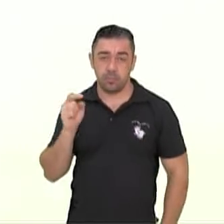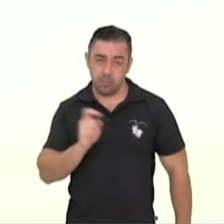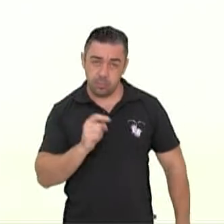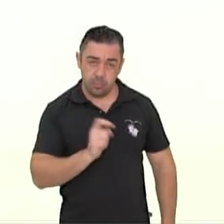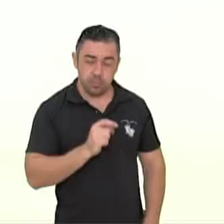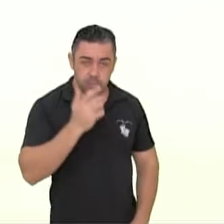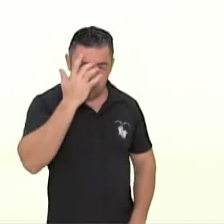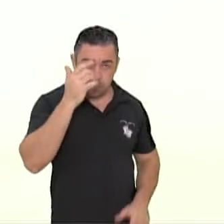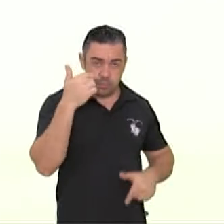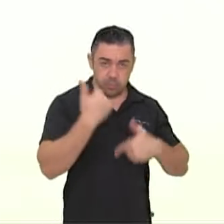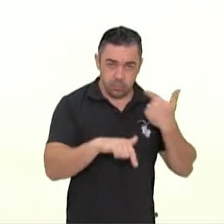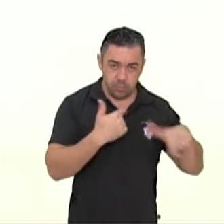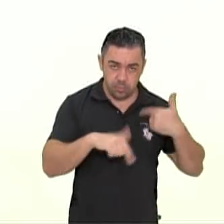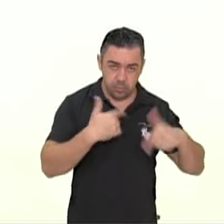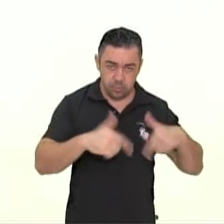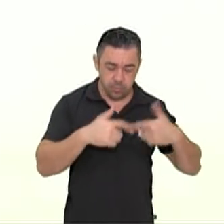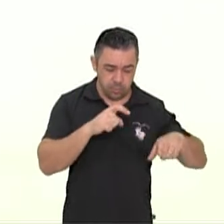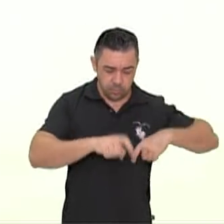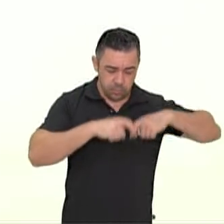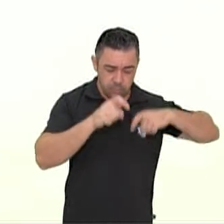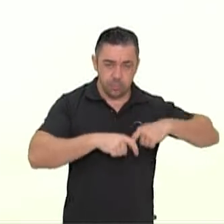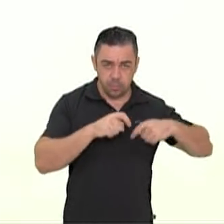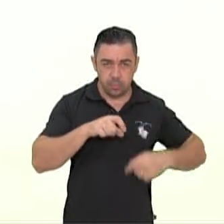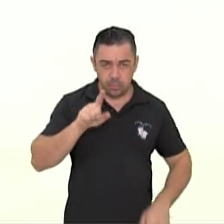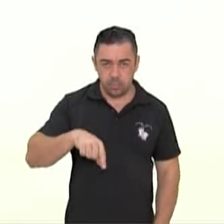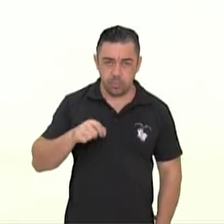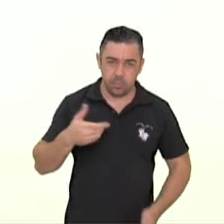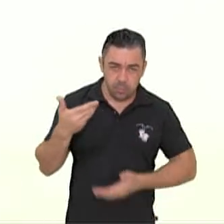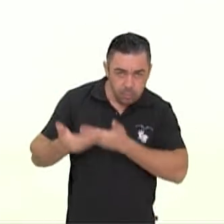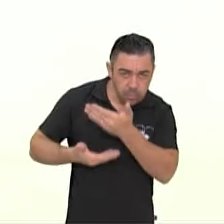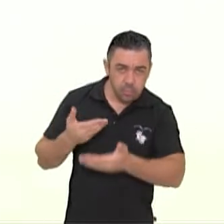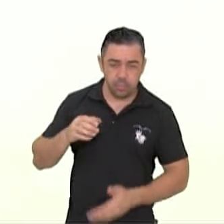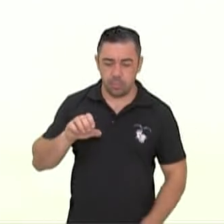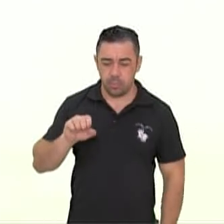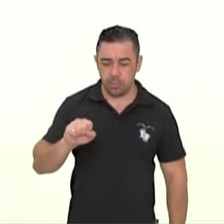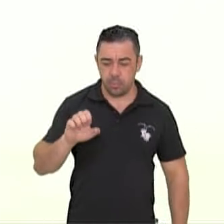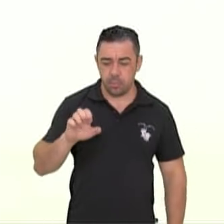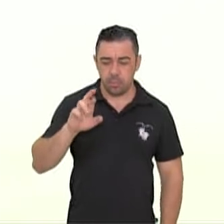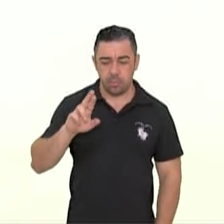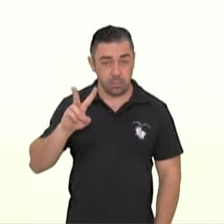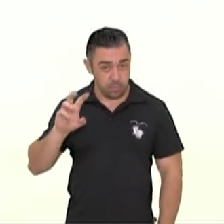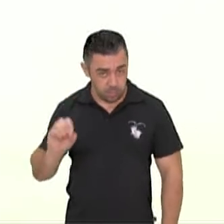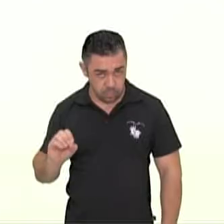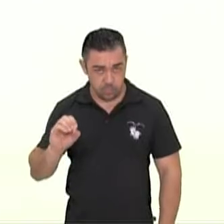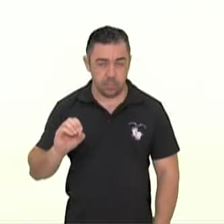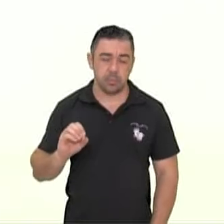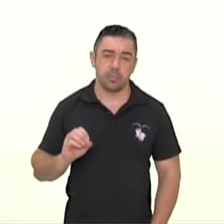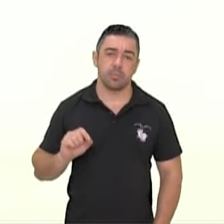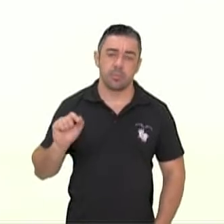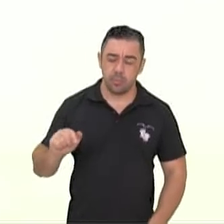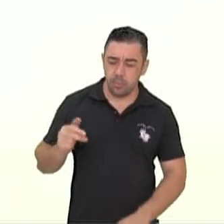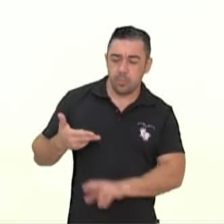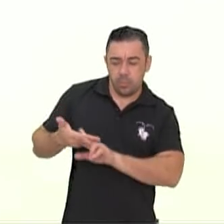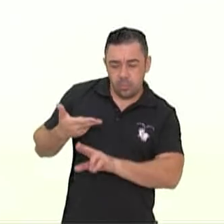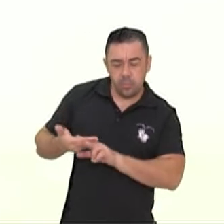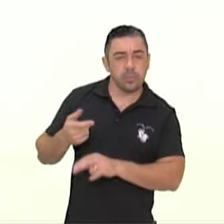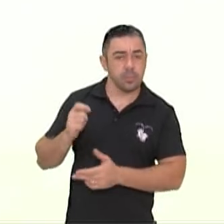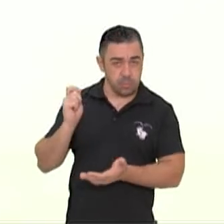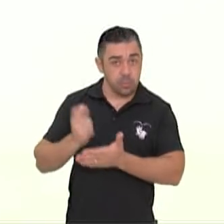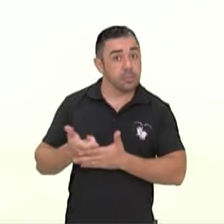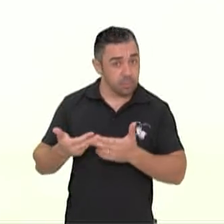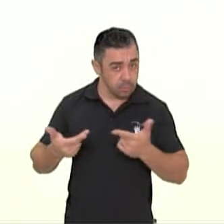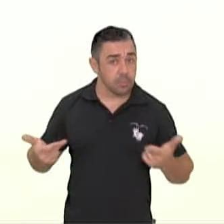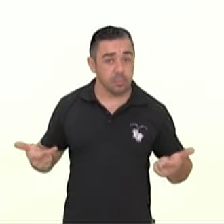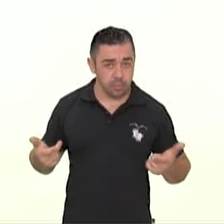preso à terra, o servo, né, além dele ter que trabalhar e pagar pelo uso dos instrumentos, vocês vão ver nas